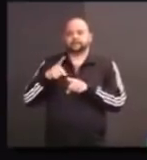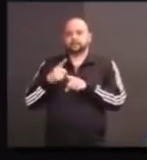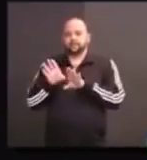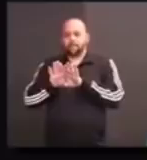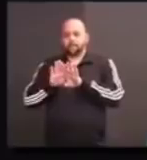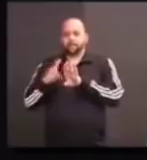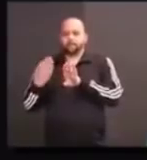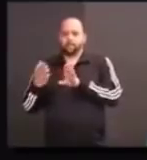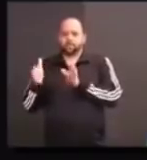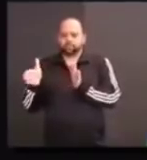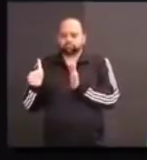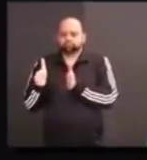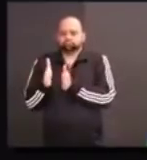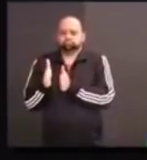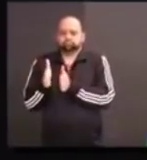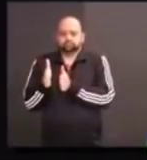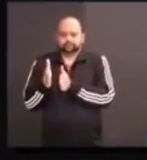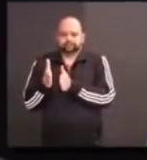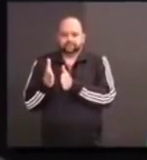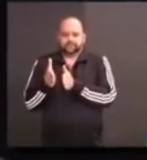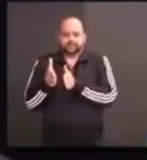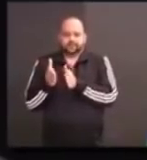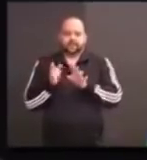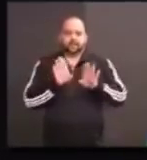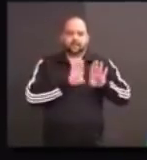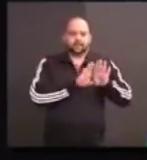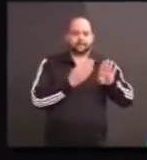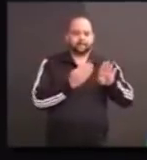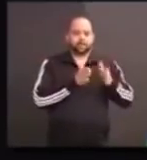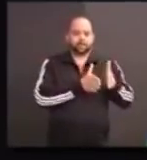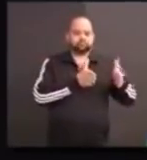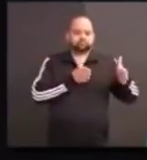porta estreita e a porta larga.